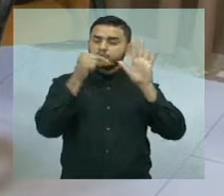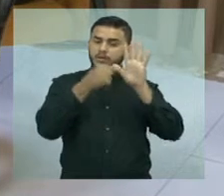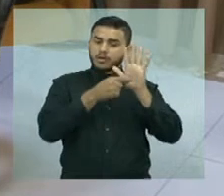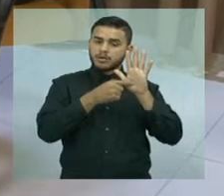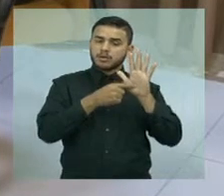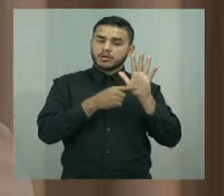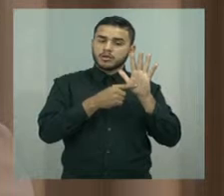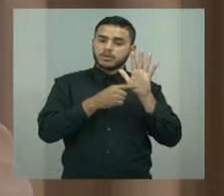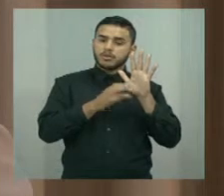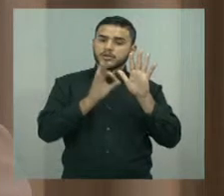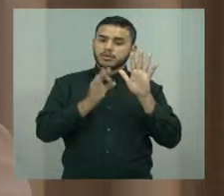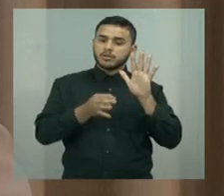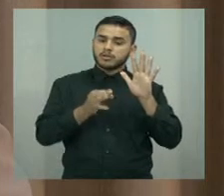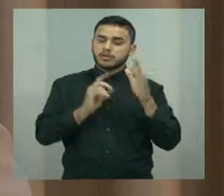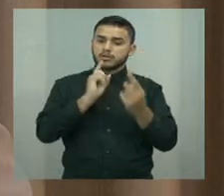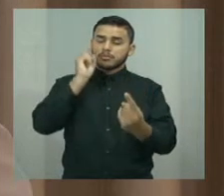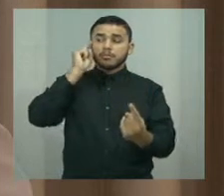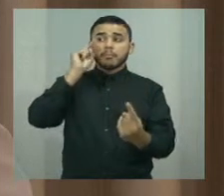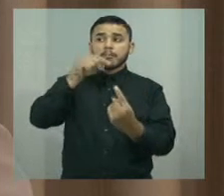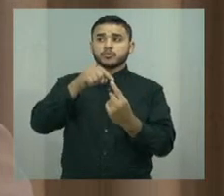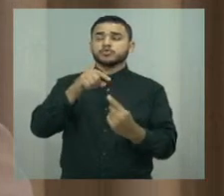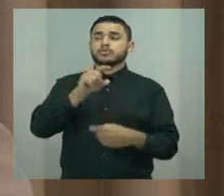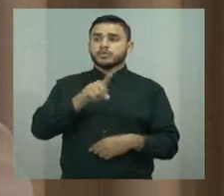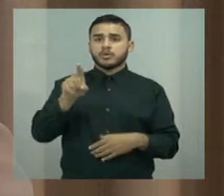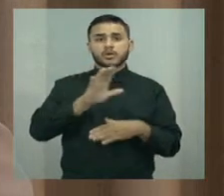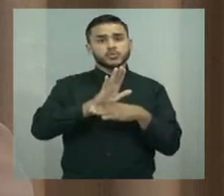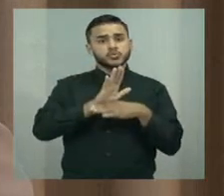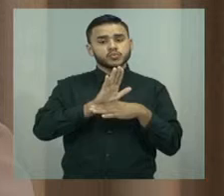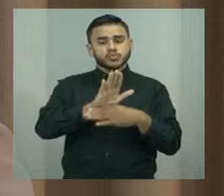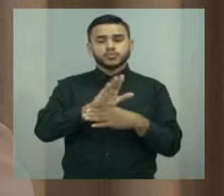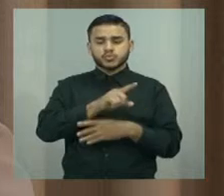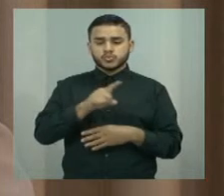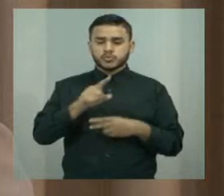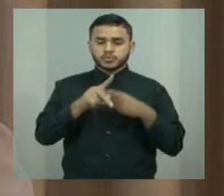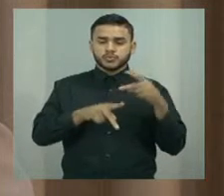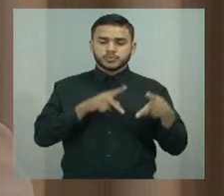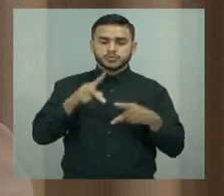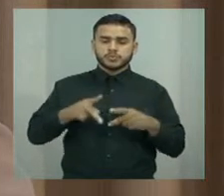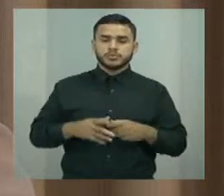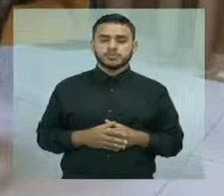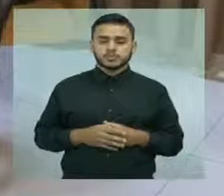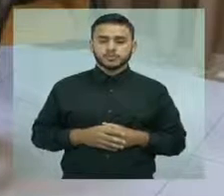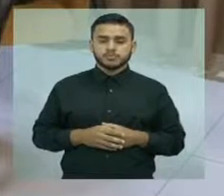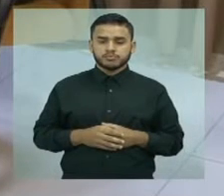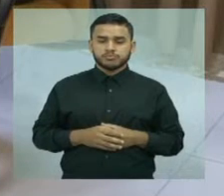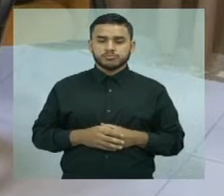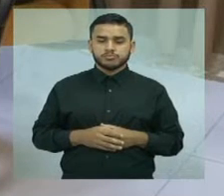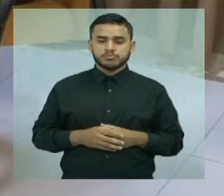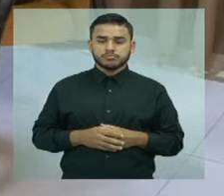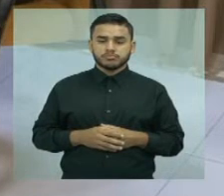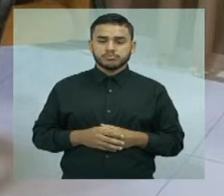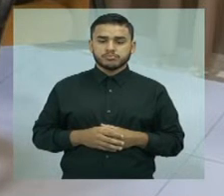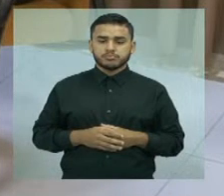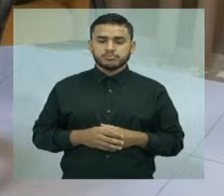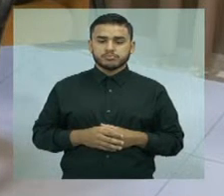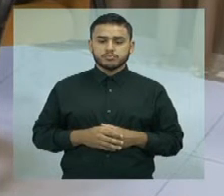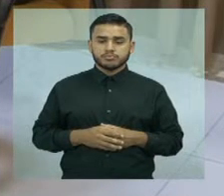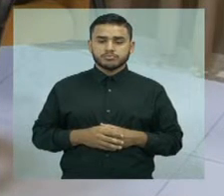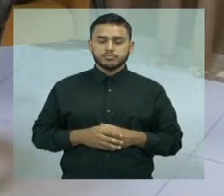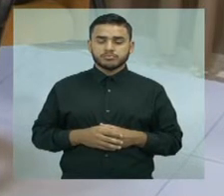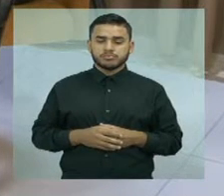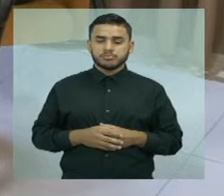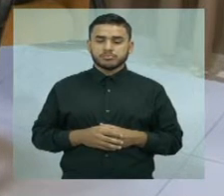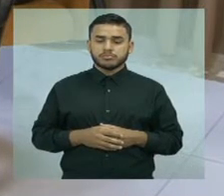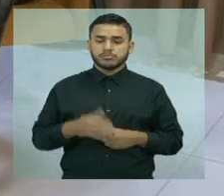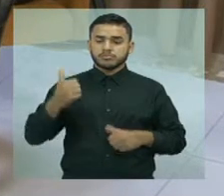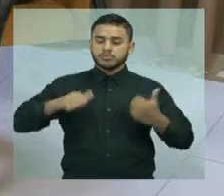feita realmente pensando na população. A qualidade de vida no geral, né, Nádia? Exato.